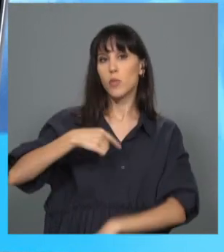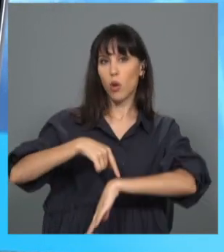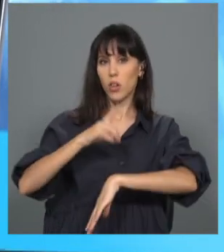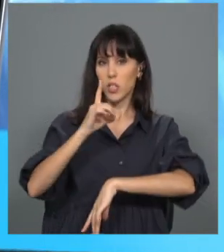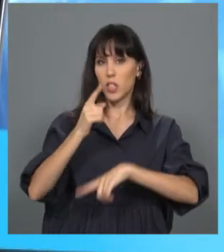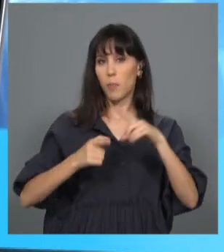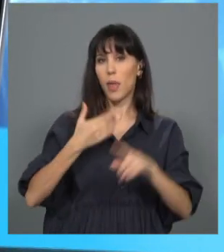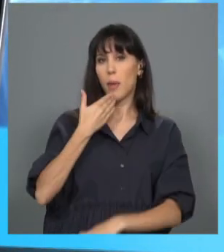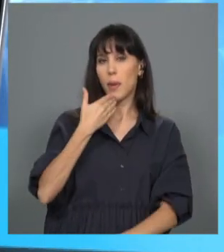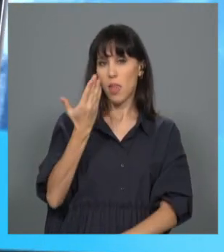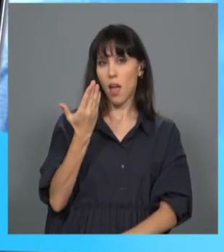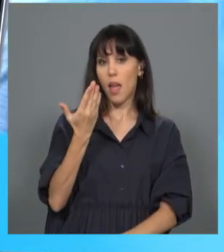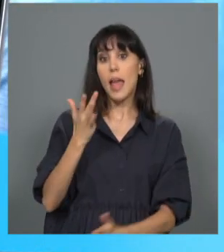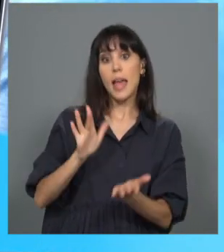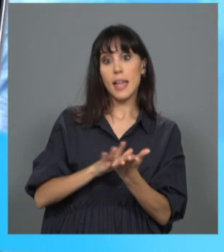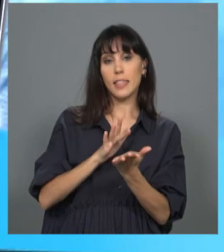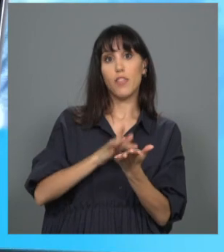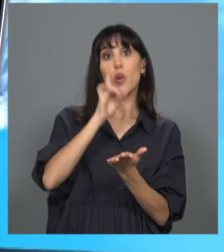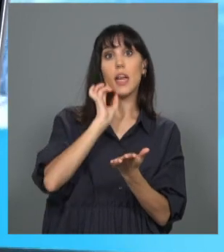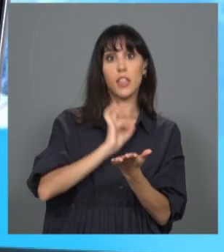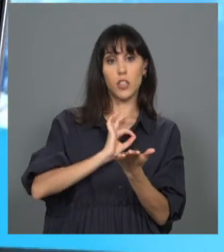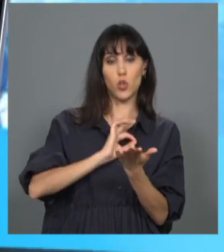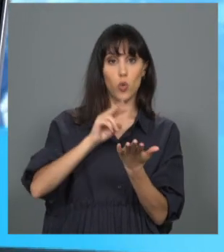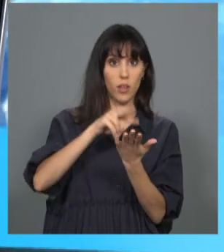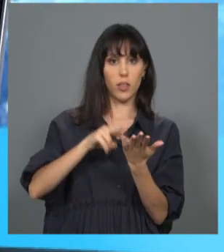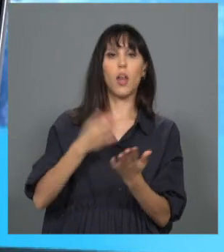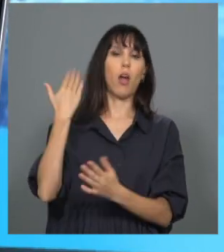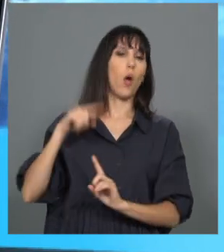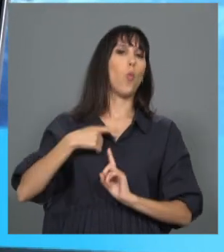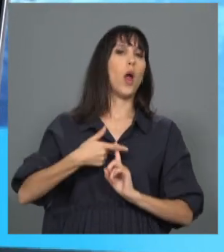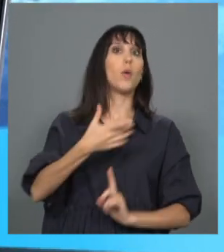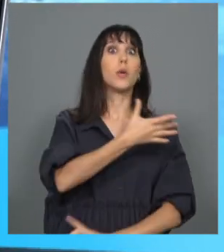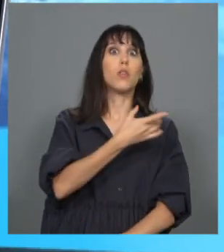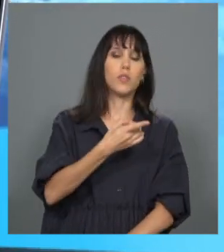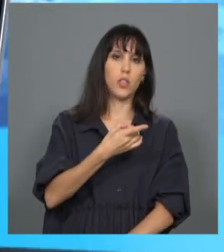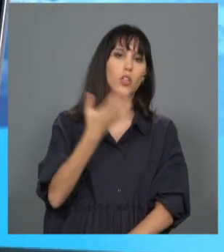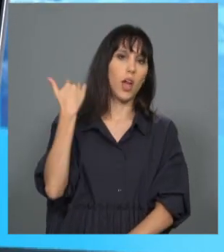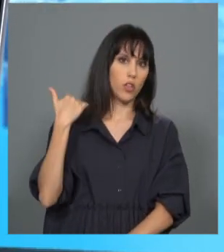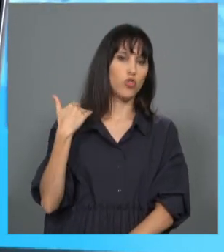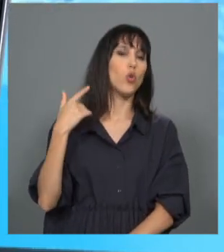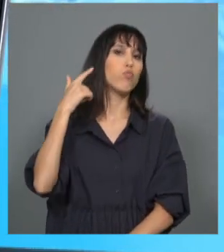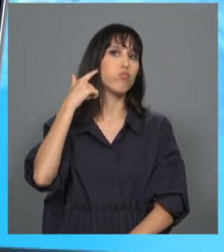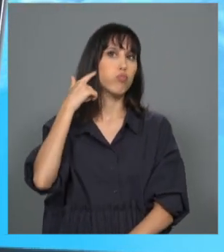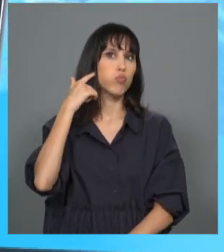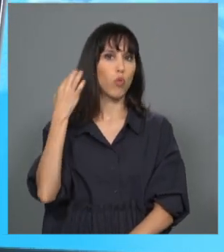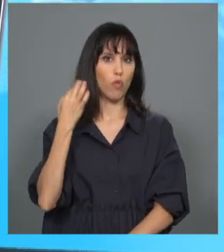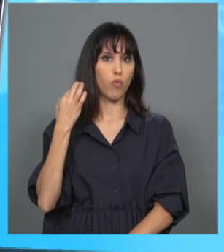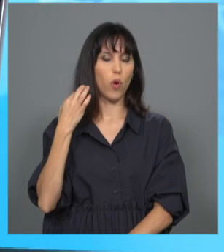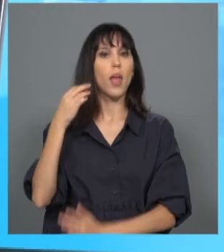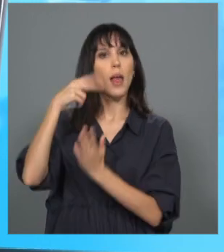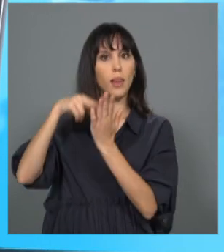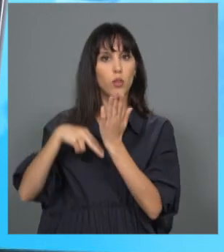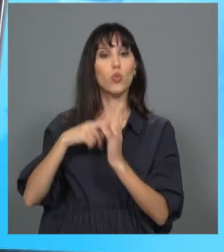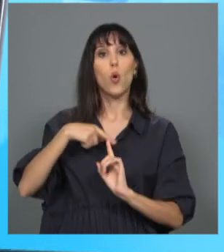manhã, o livro que a senhora lê, estávamos em 1900, quando ele ouvia estas leituras, estávamos